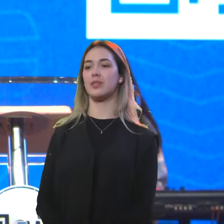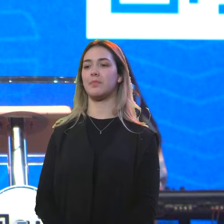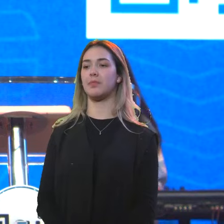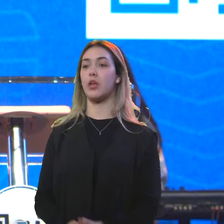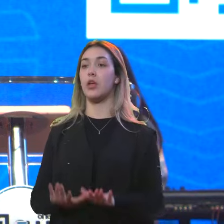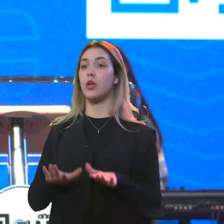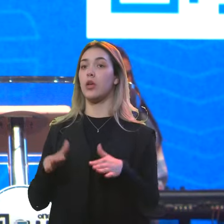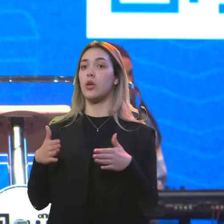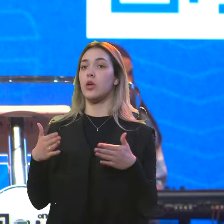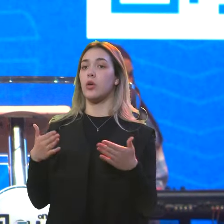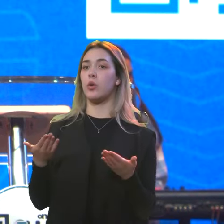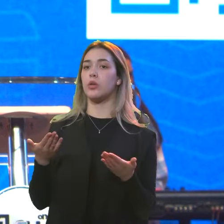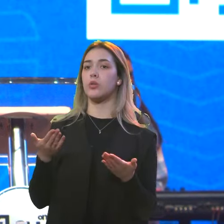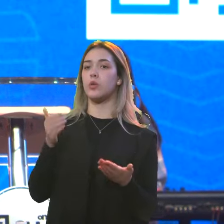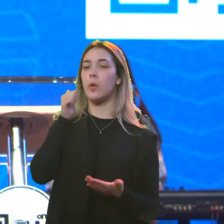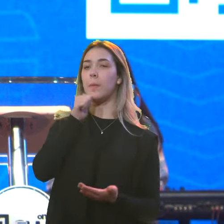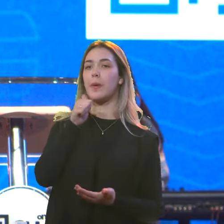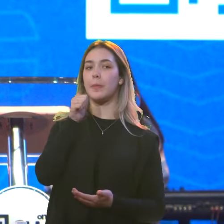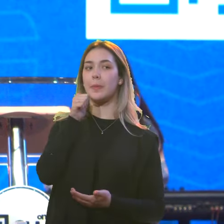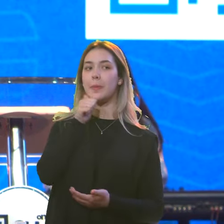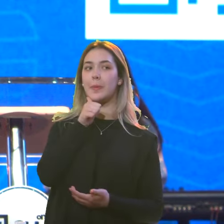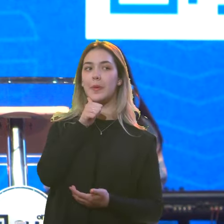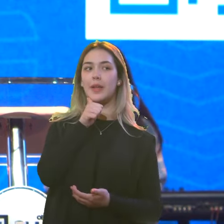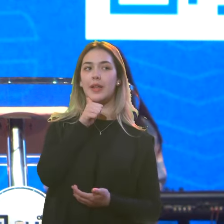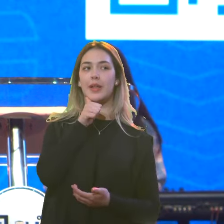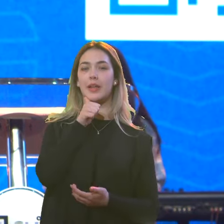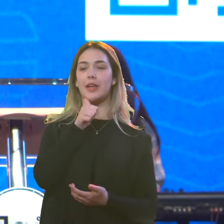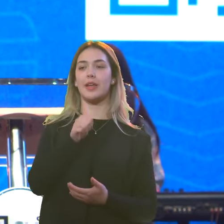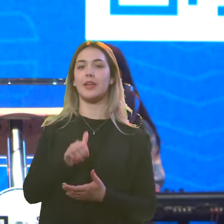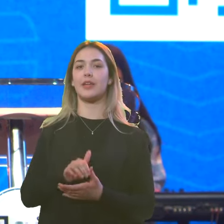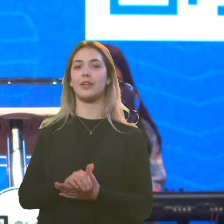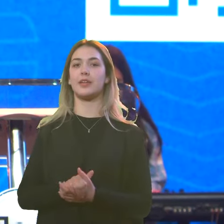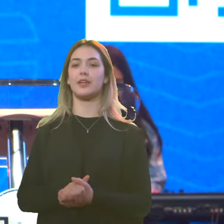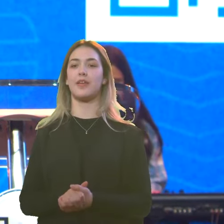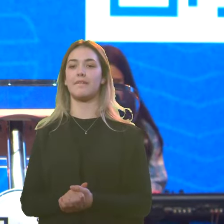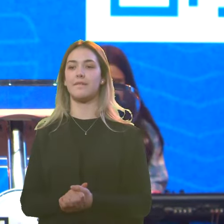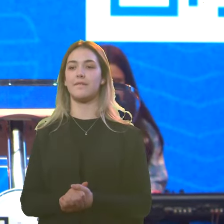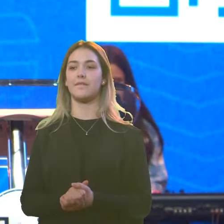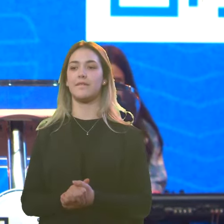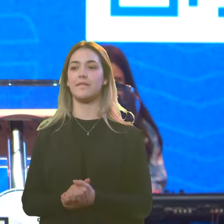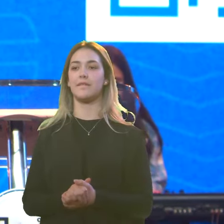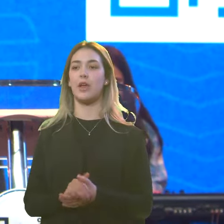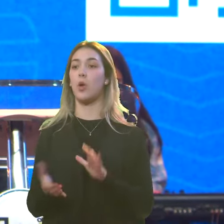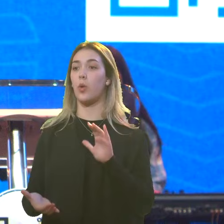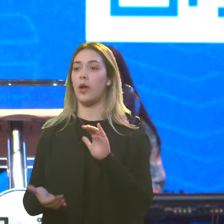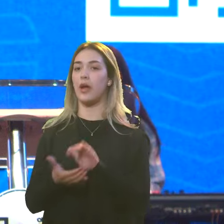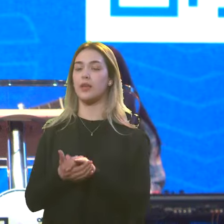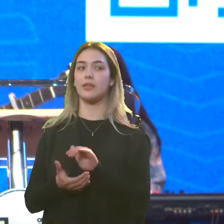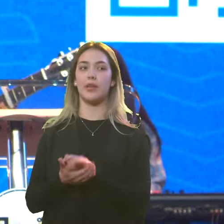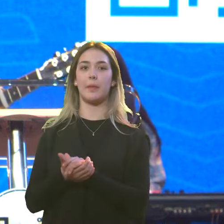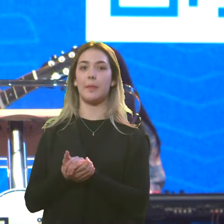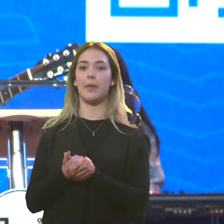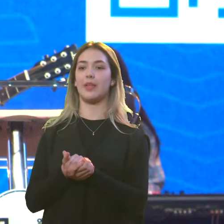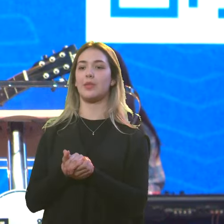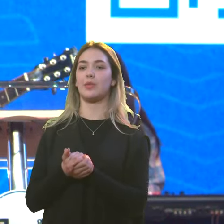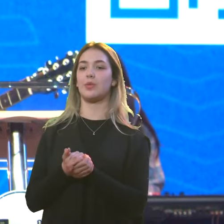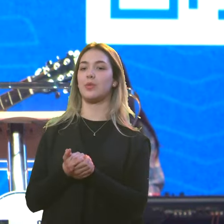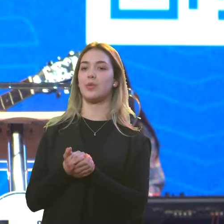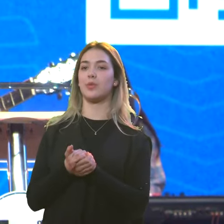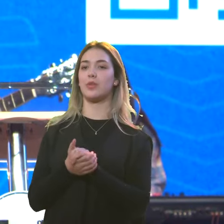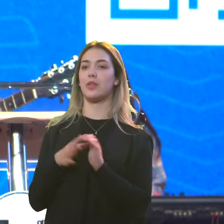mulher traiu o marido, está lá em João 8, a Bíblia diz que ela merecia morrer por